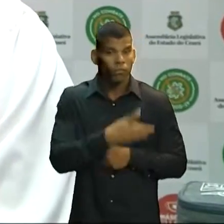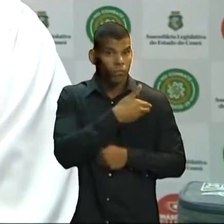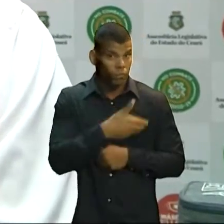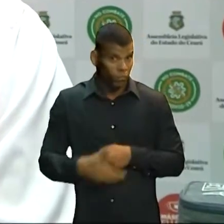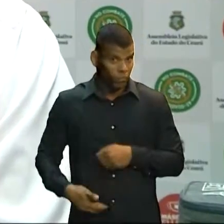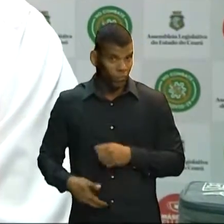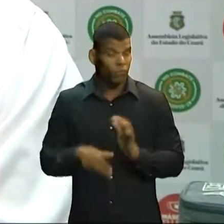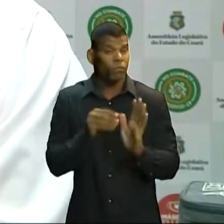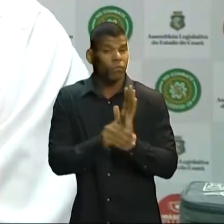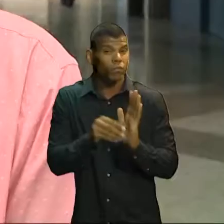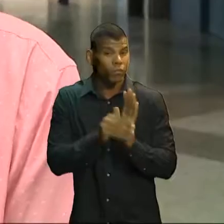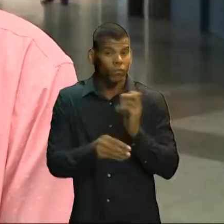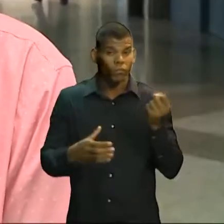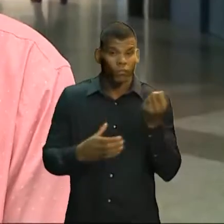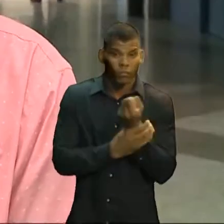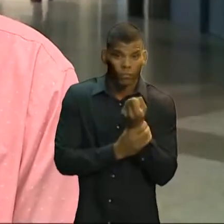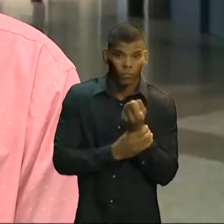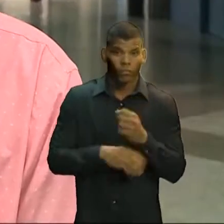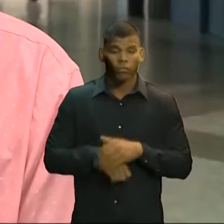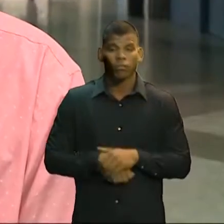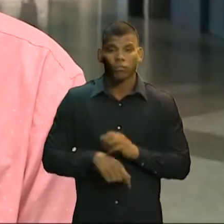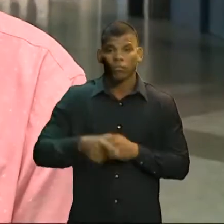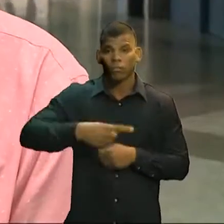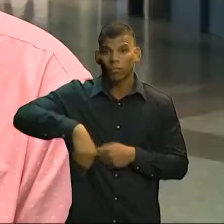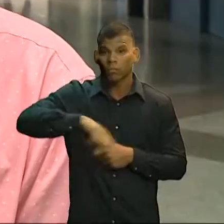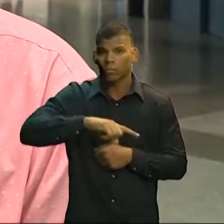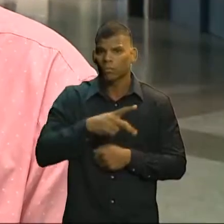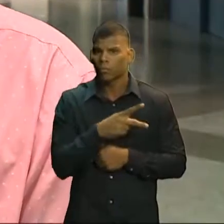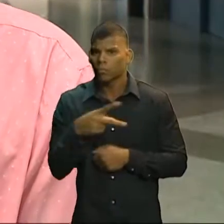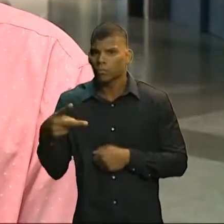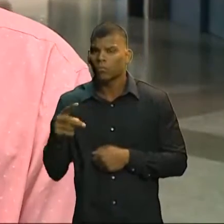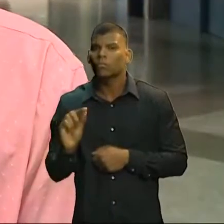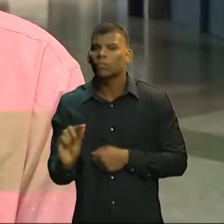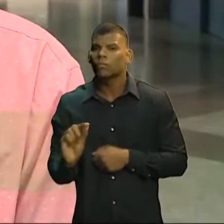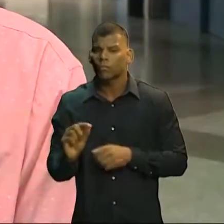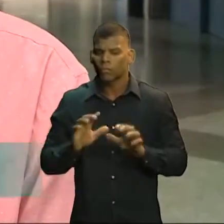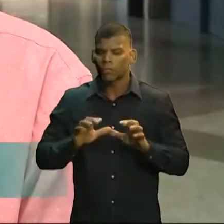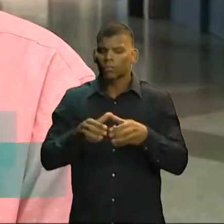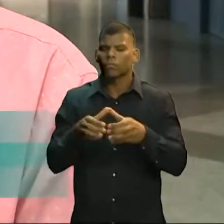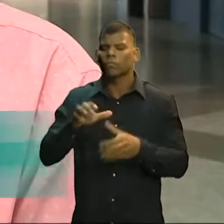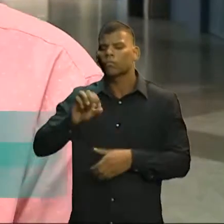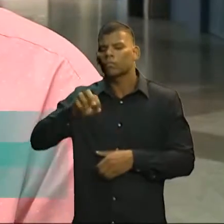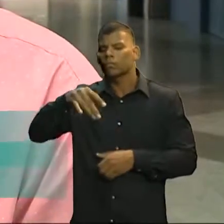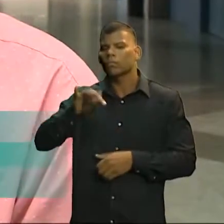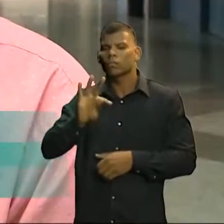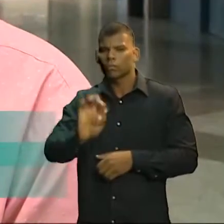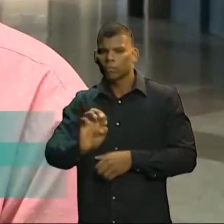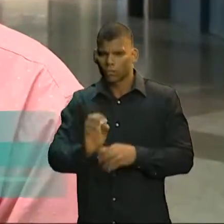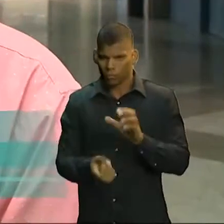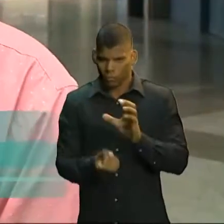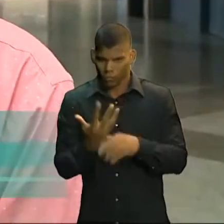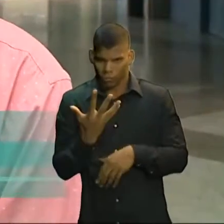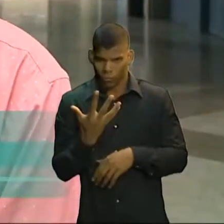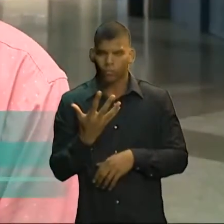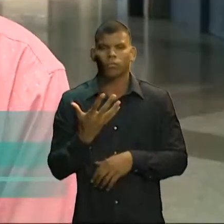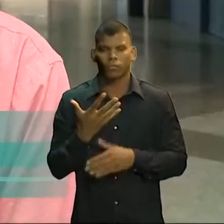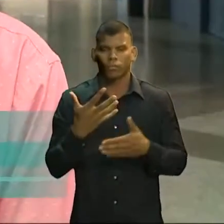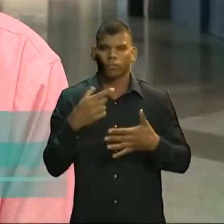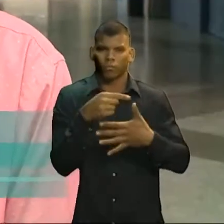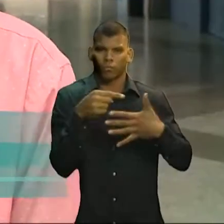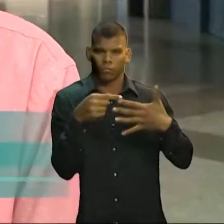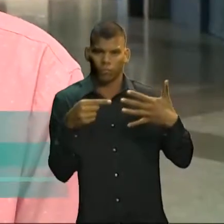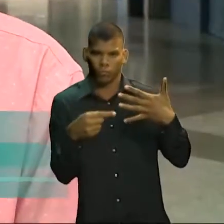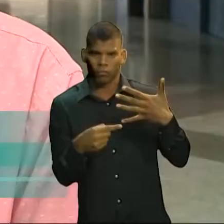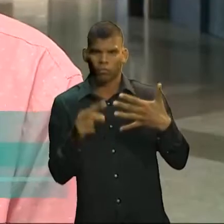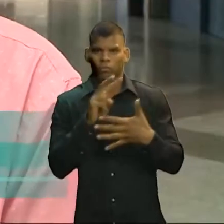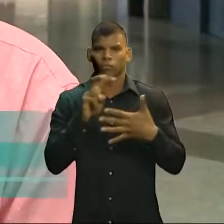muito a desejar no quesito de segurança. Nós aqui presidimos um comitê que elabora, né, um conjunto de evidências